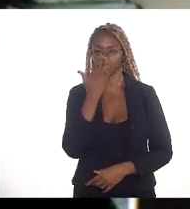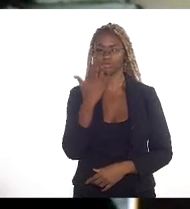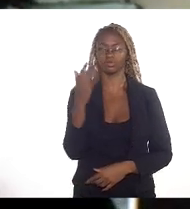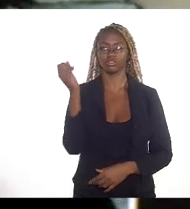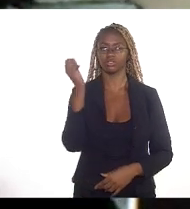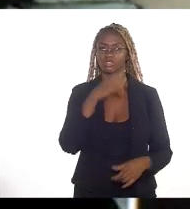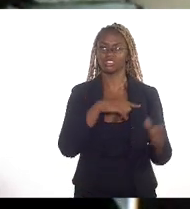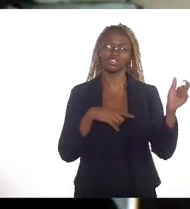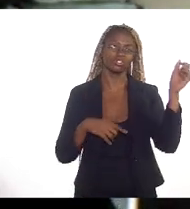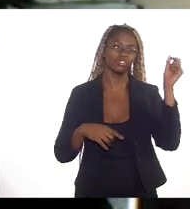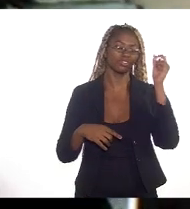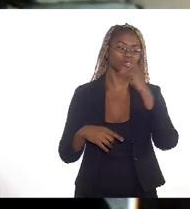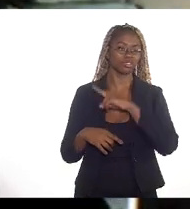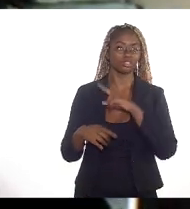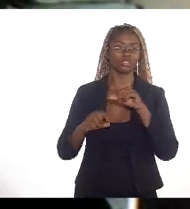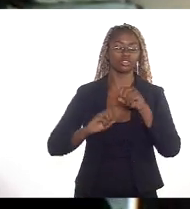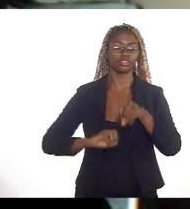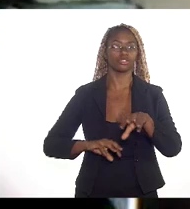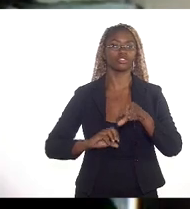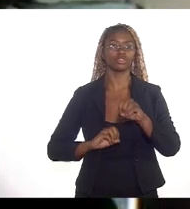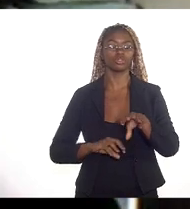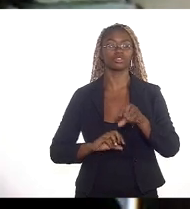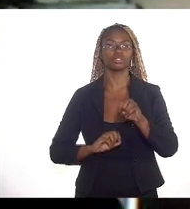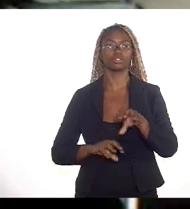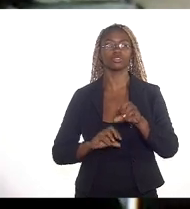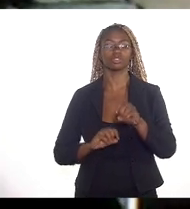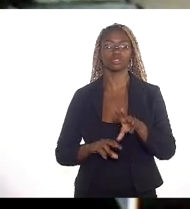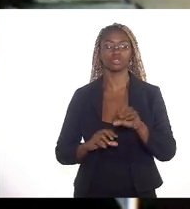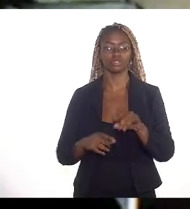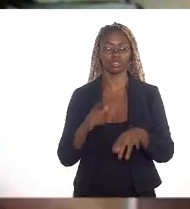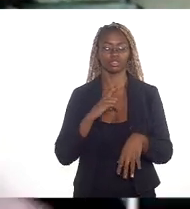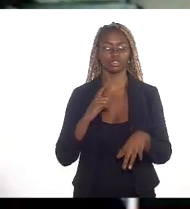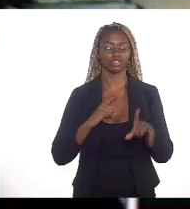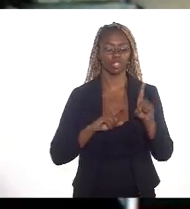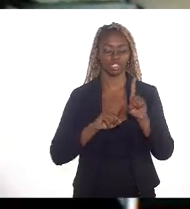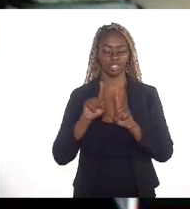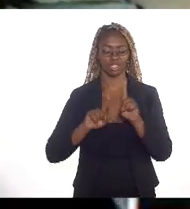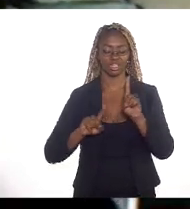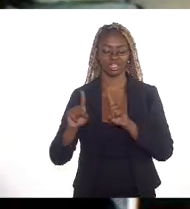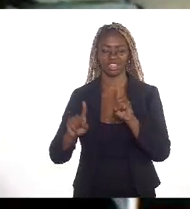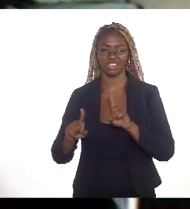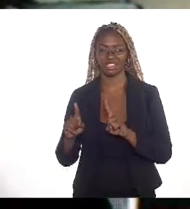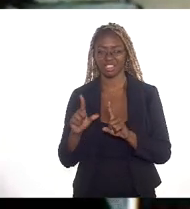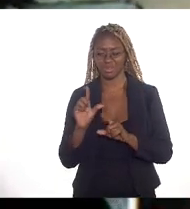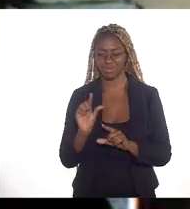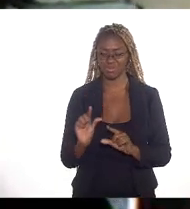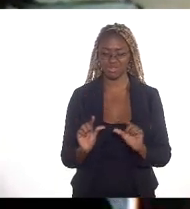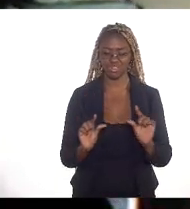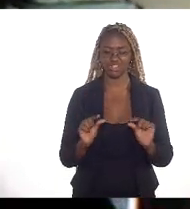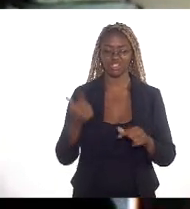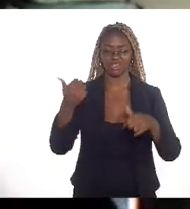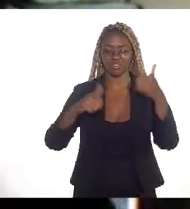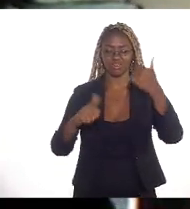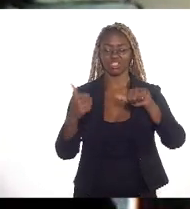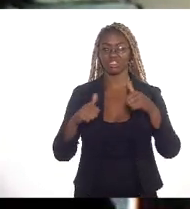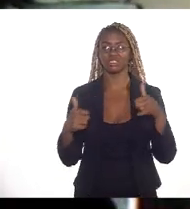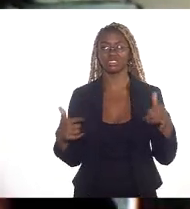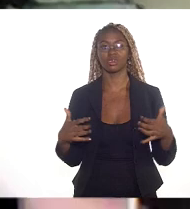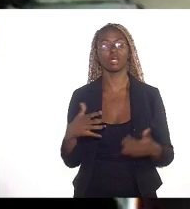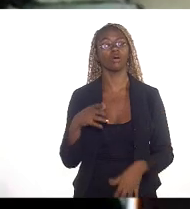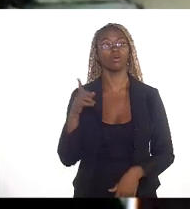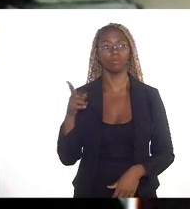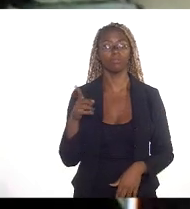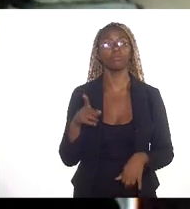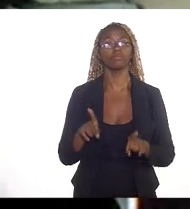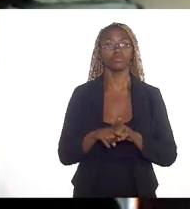dificuldades na sua educação, colecionando baixos índices nas avaliações que são feitas na sua rede, com alto grau